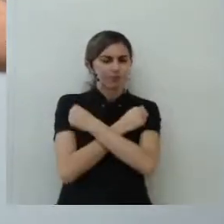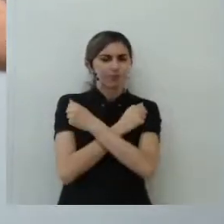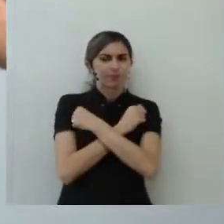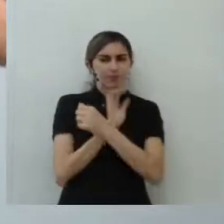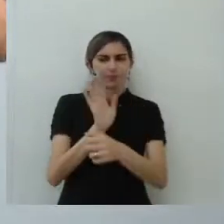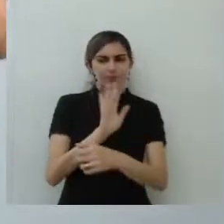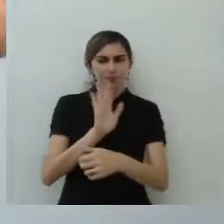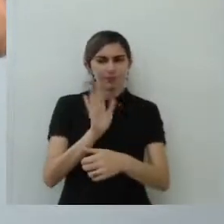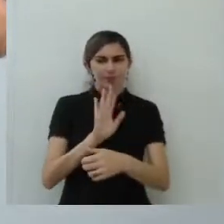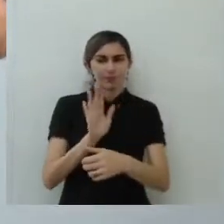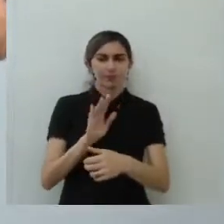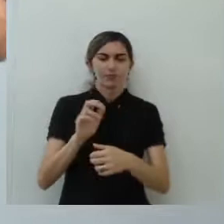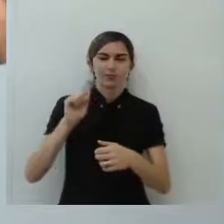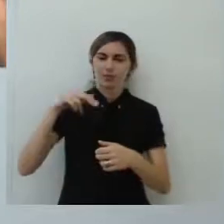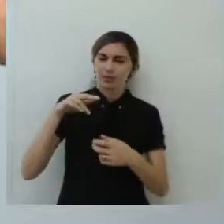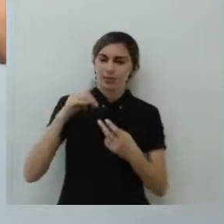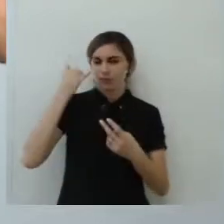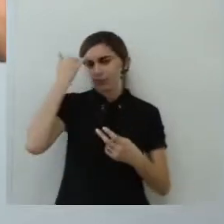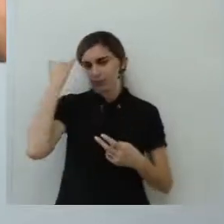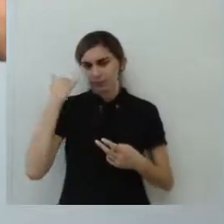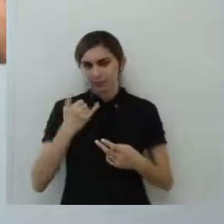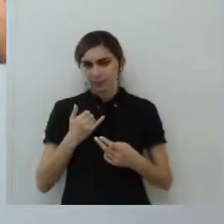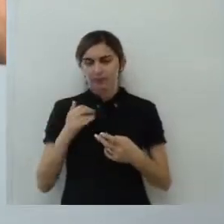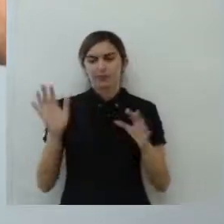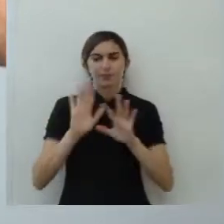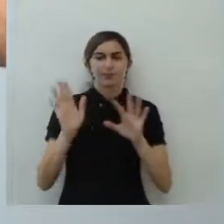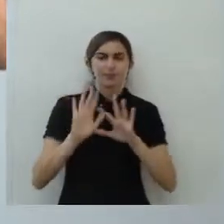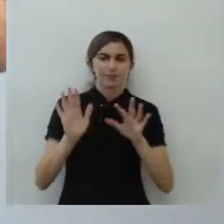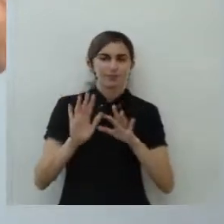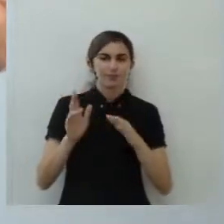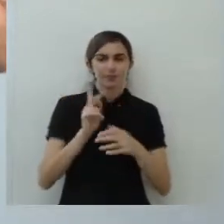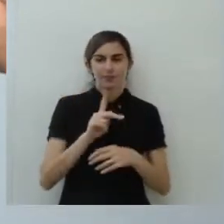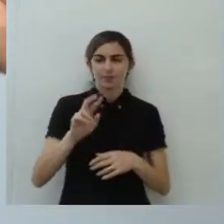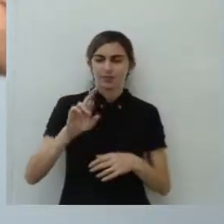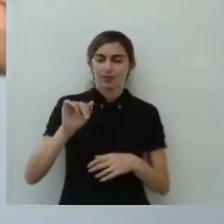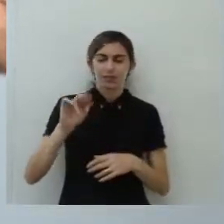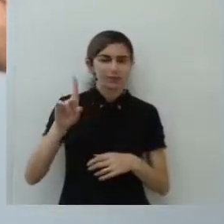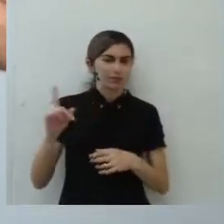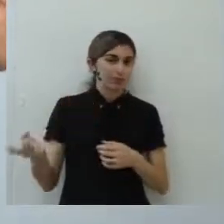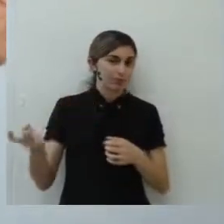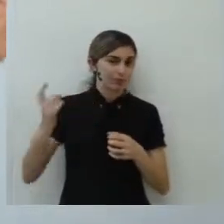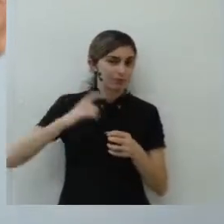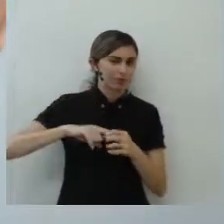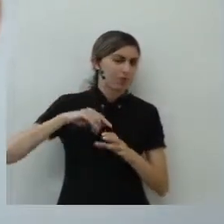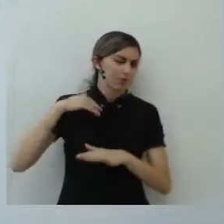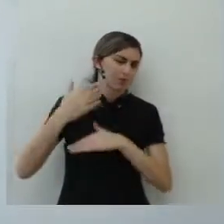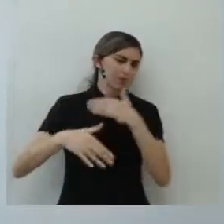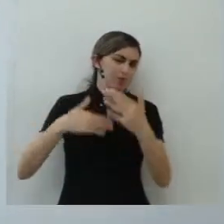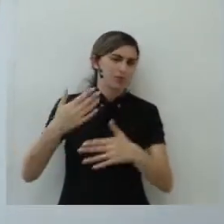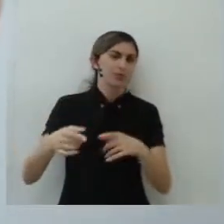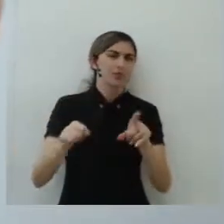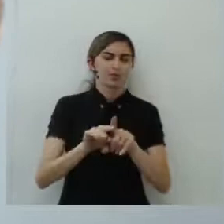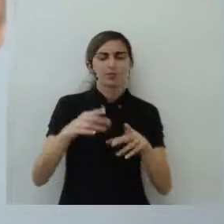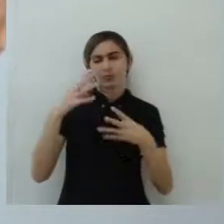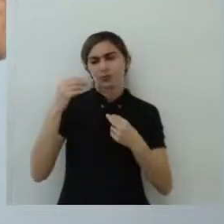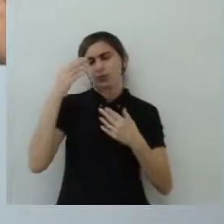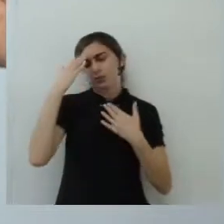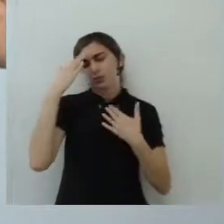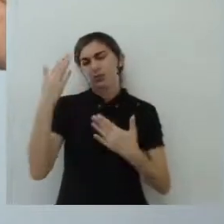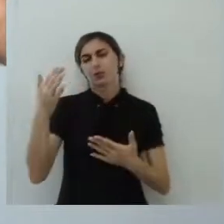e um forte abraço para Ana Macário, para Isabela, ao professor Rivaldo, que voltará outras vezes também. Muito